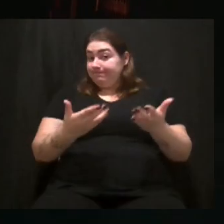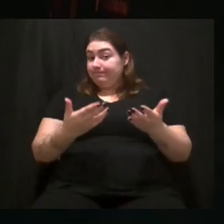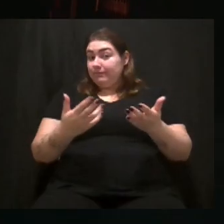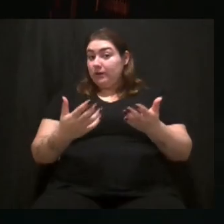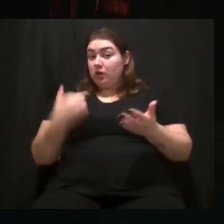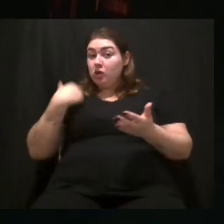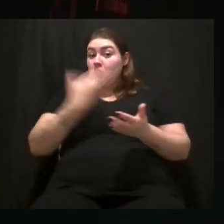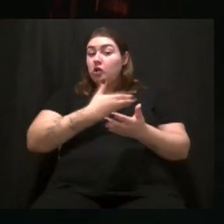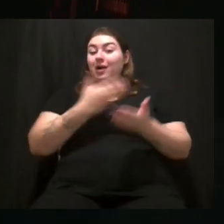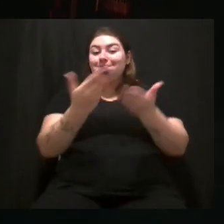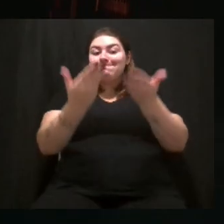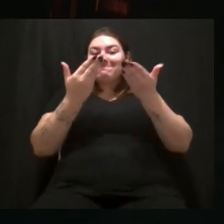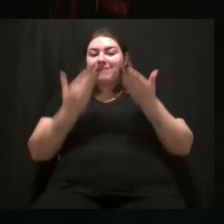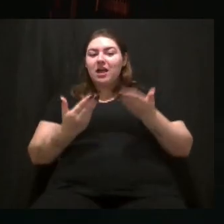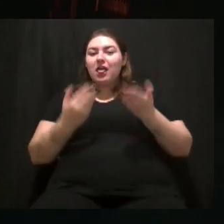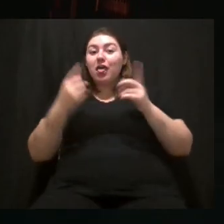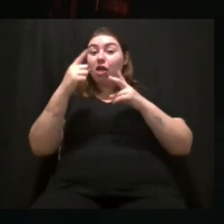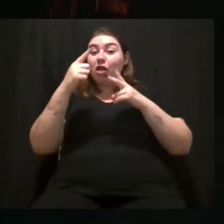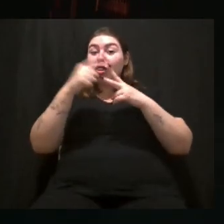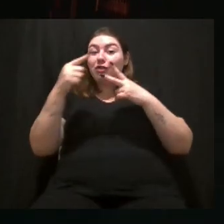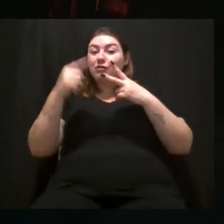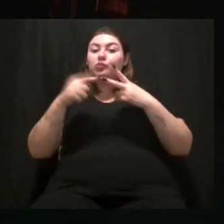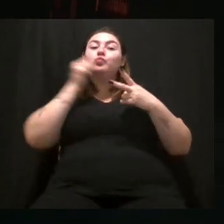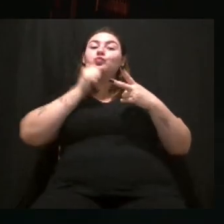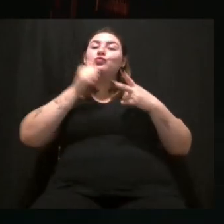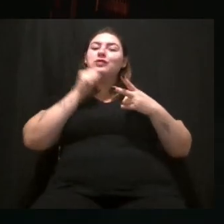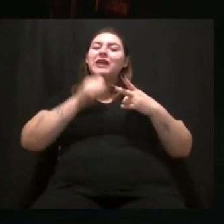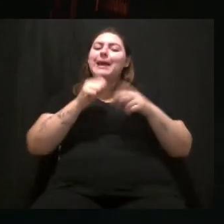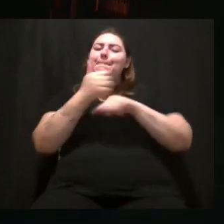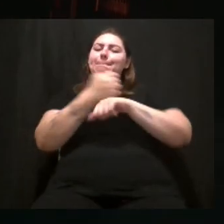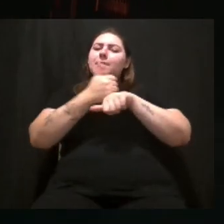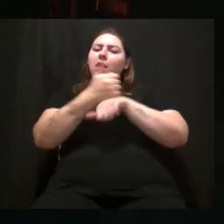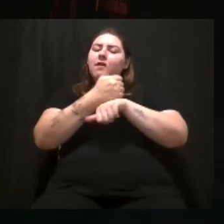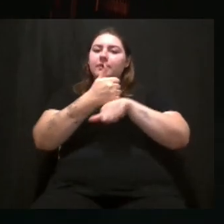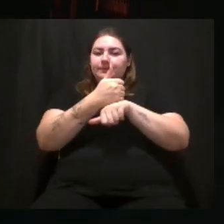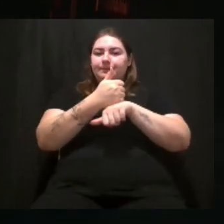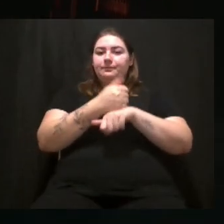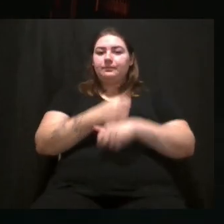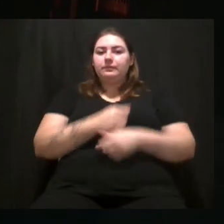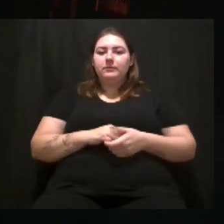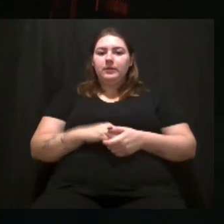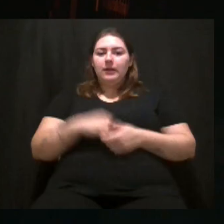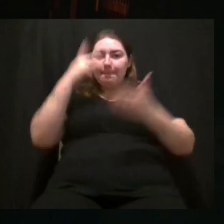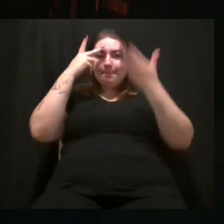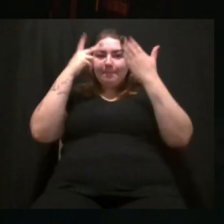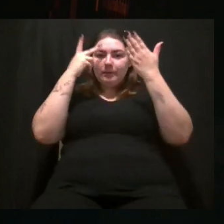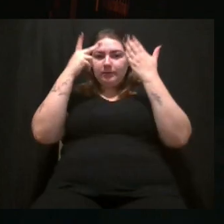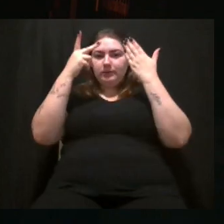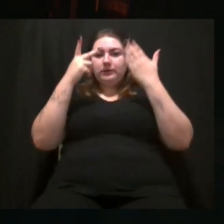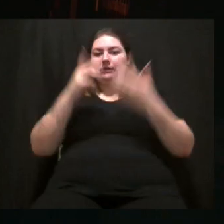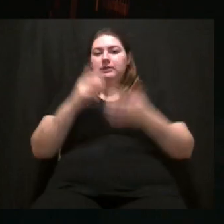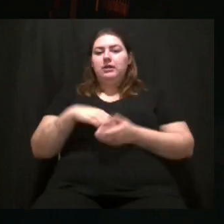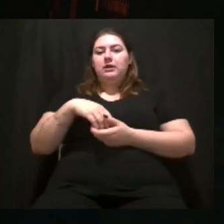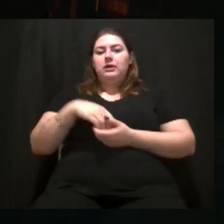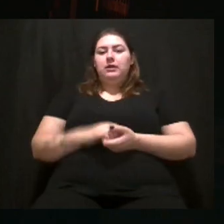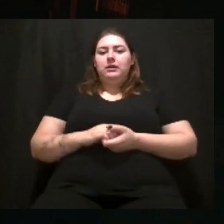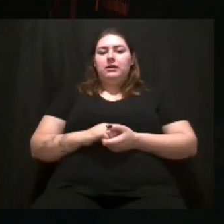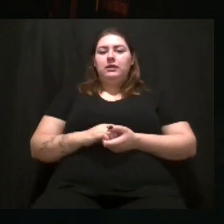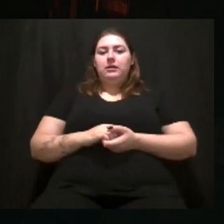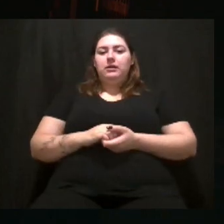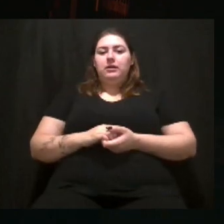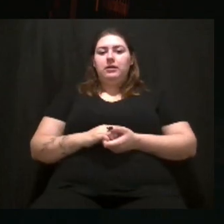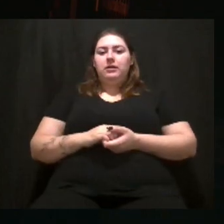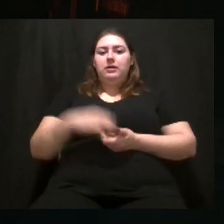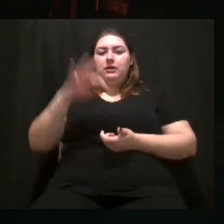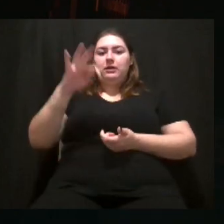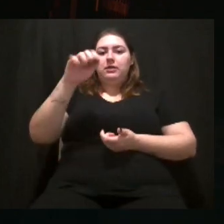convidadas especialistas, né, no assunto. Nós temos a psicóloga clínica junguiana, a Tâmara Scheuser, eu